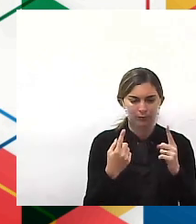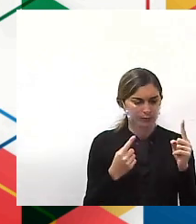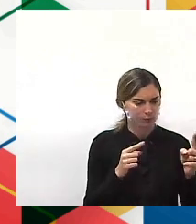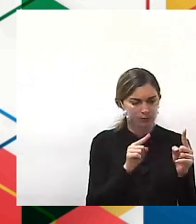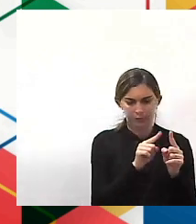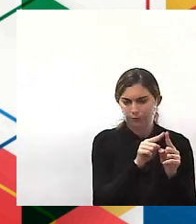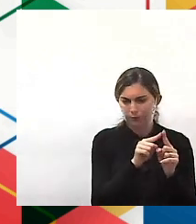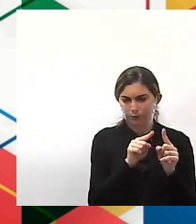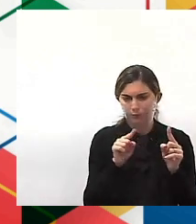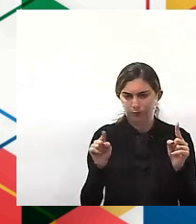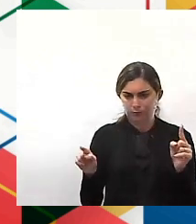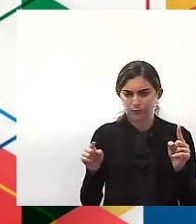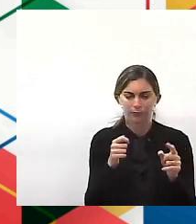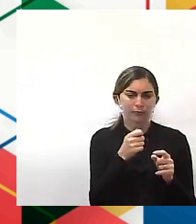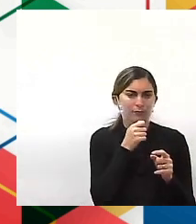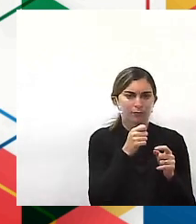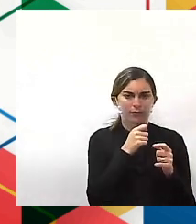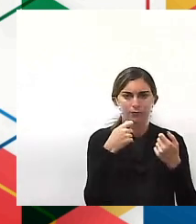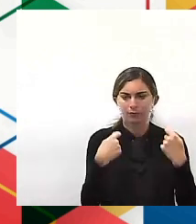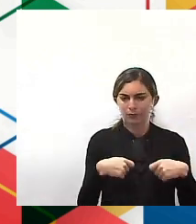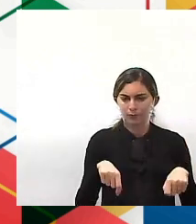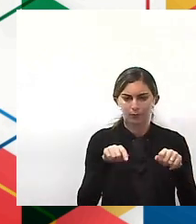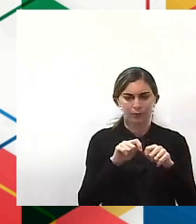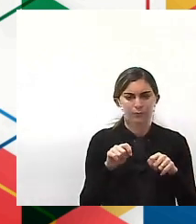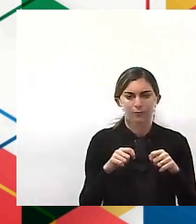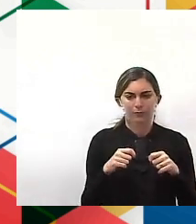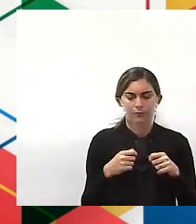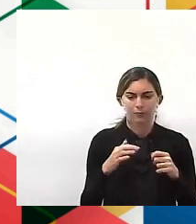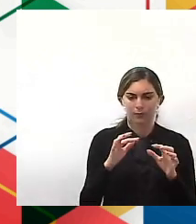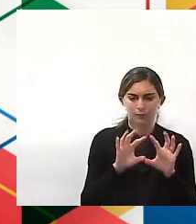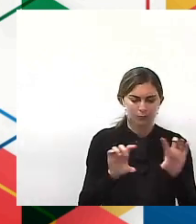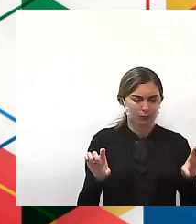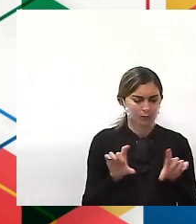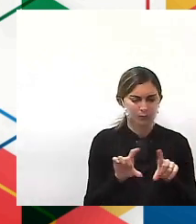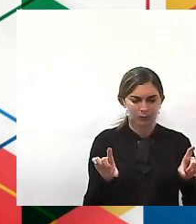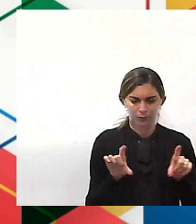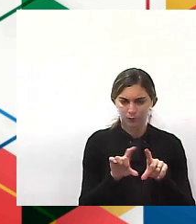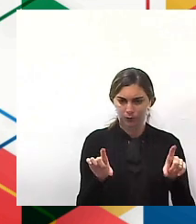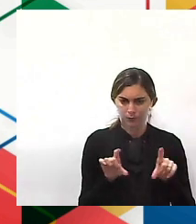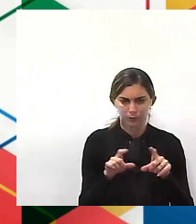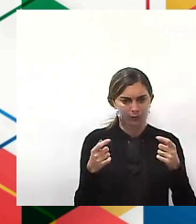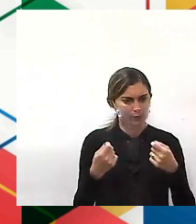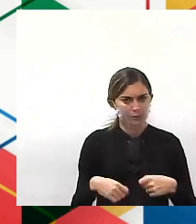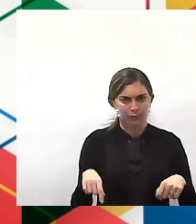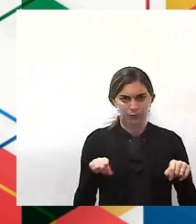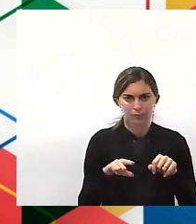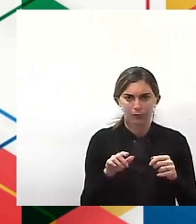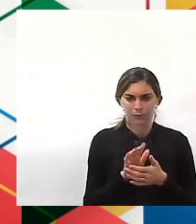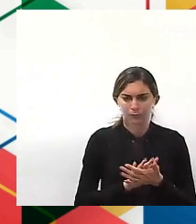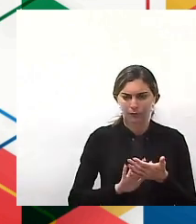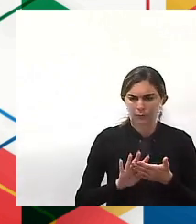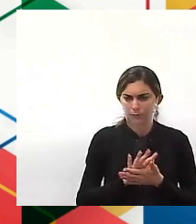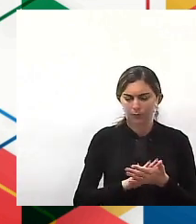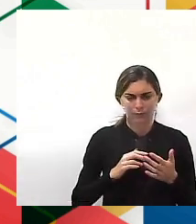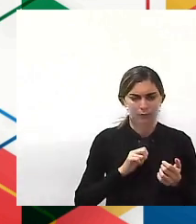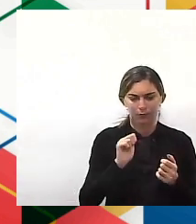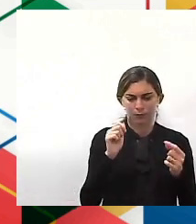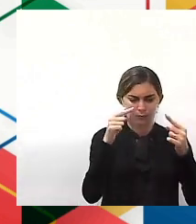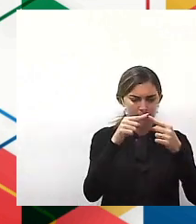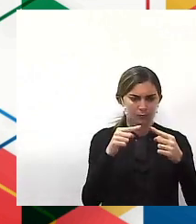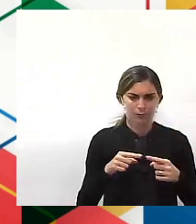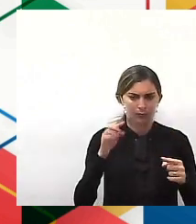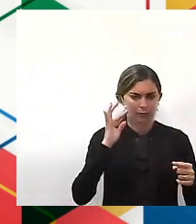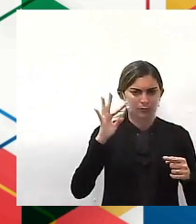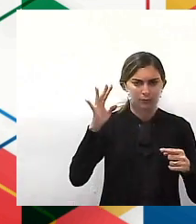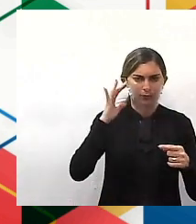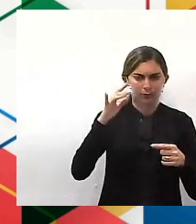pontos sem precisar da fórmula, né? Lembrando que aquela fórmula nada mais é do que uma aplicação do teorema